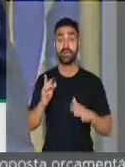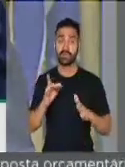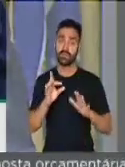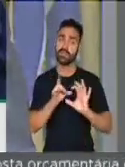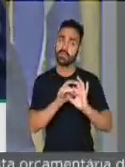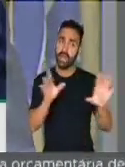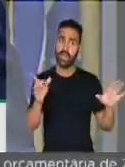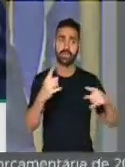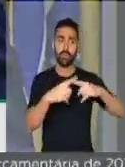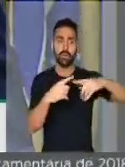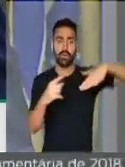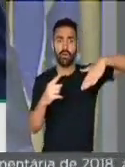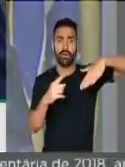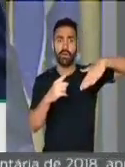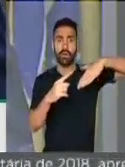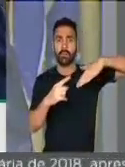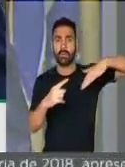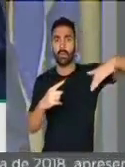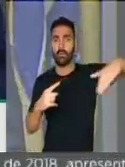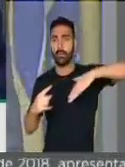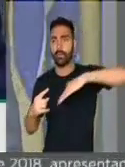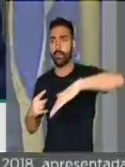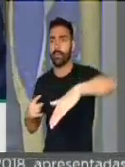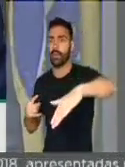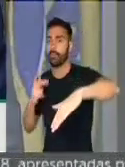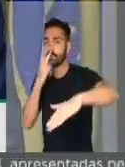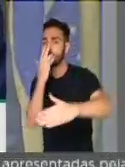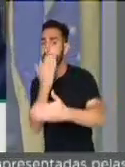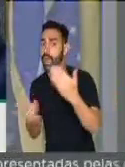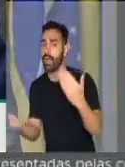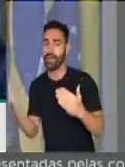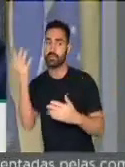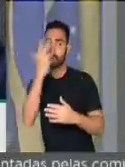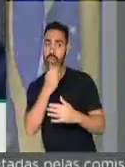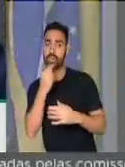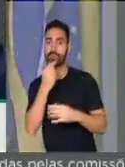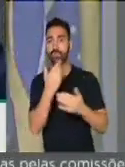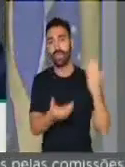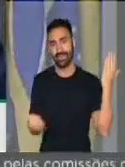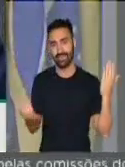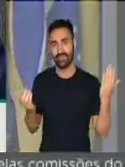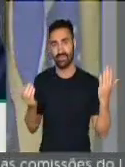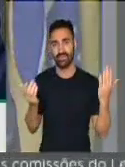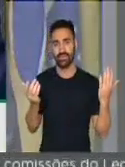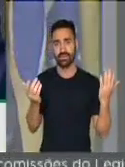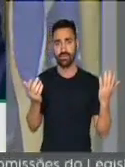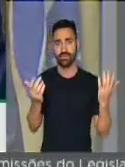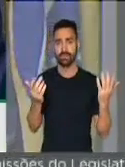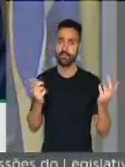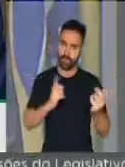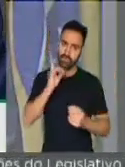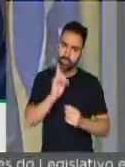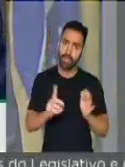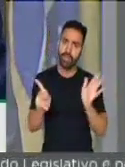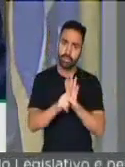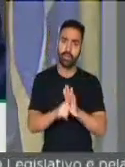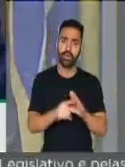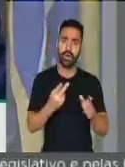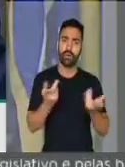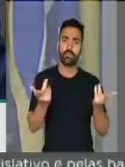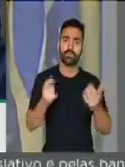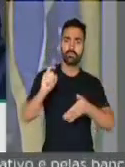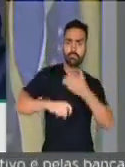natural com essas placas e com esses cataventos, não tenha direito a usufruir. Até porque,